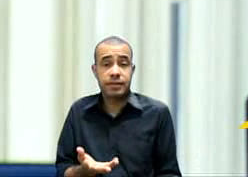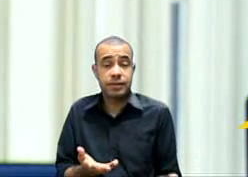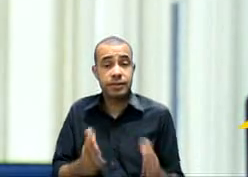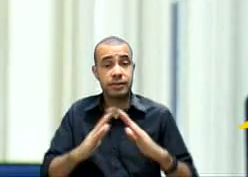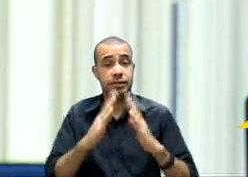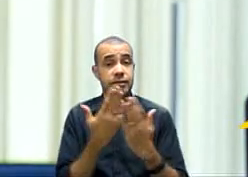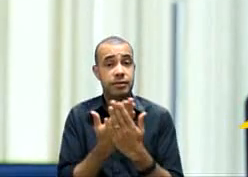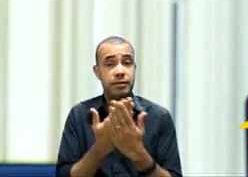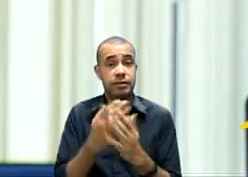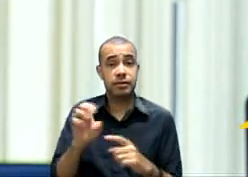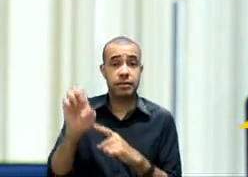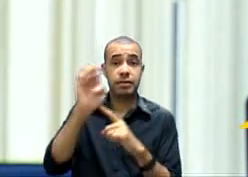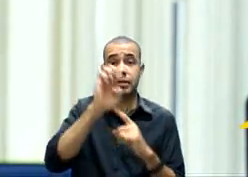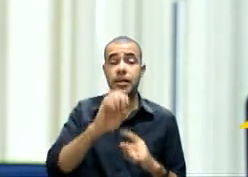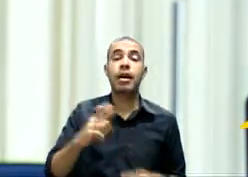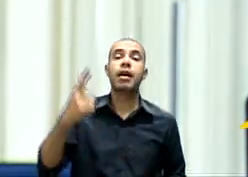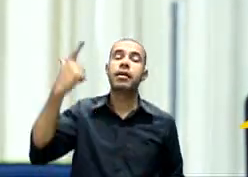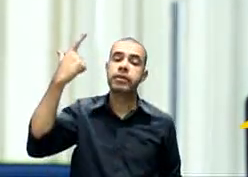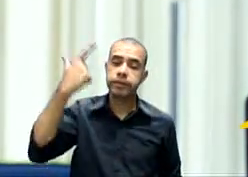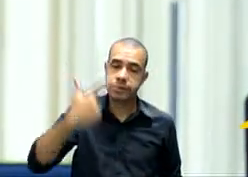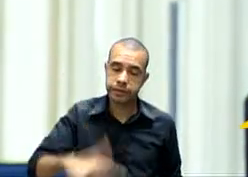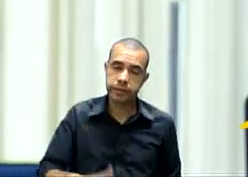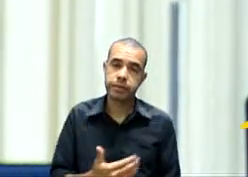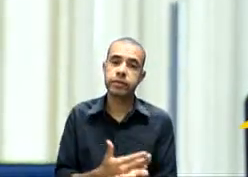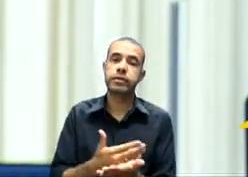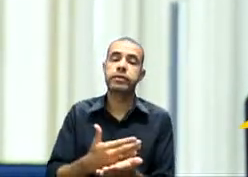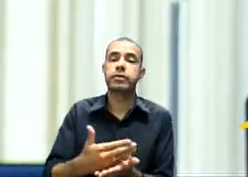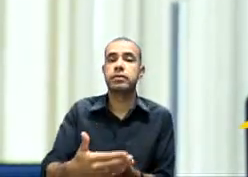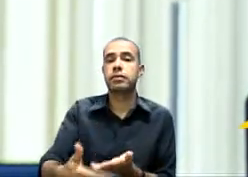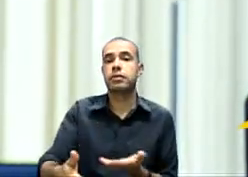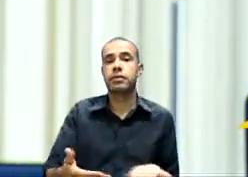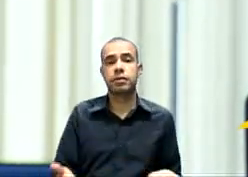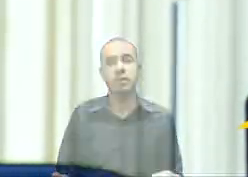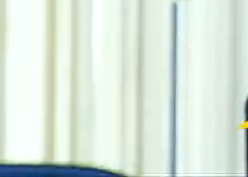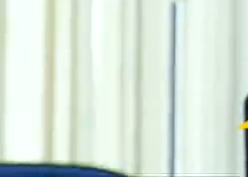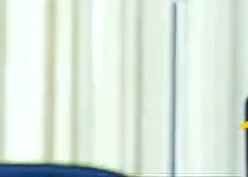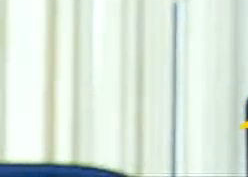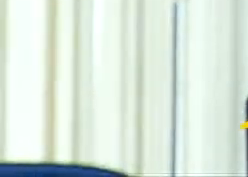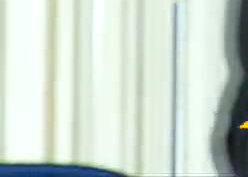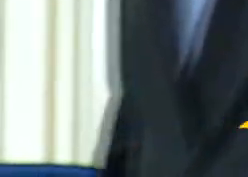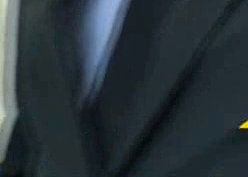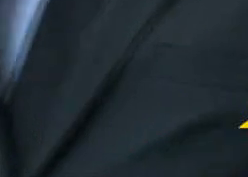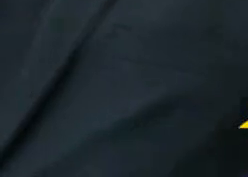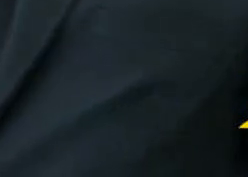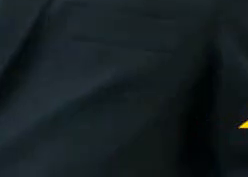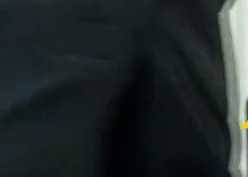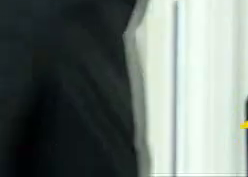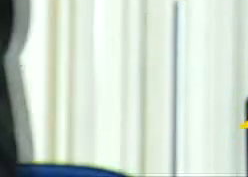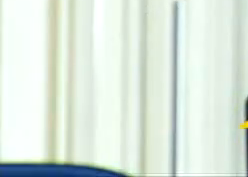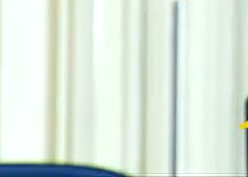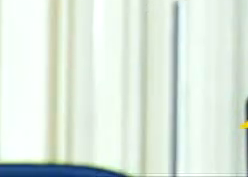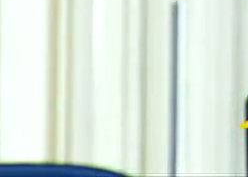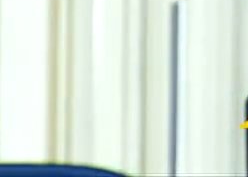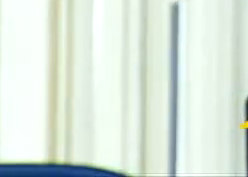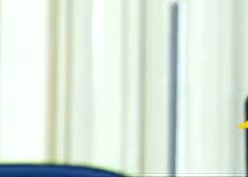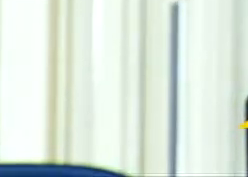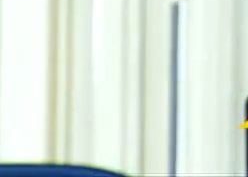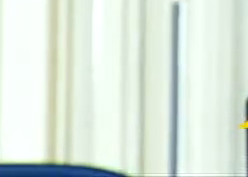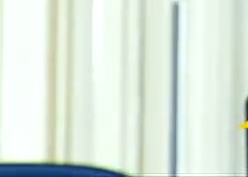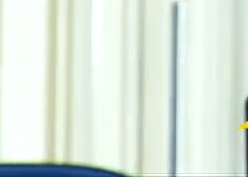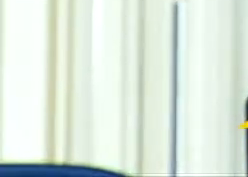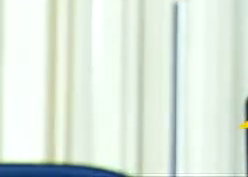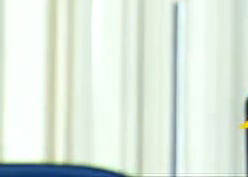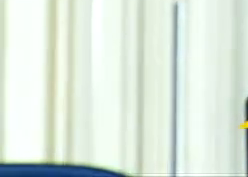novamente começa o processo, mas ela não é atendida na UBS, na Unidade Básica de Saúde, ela não é atendida na